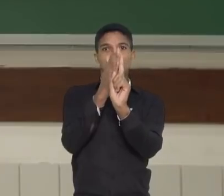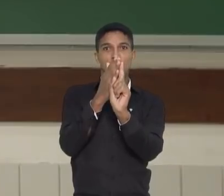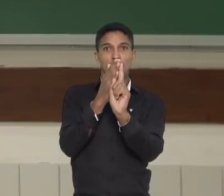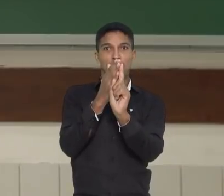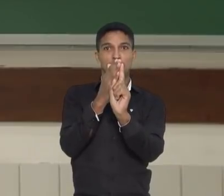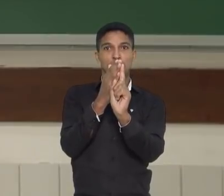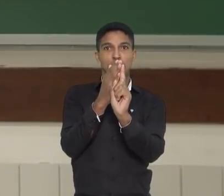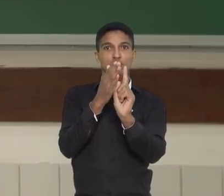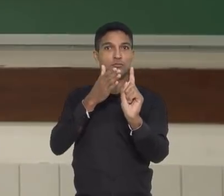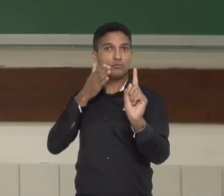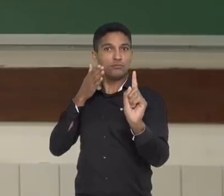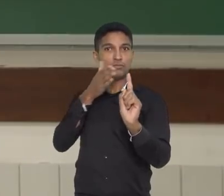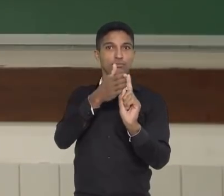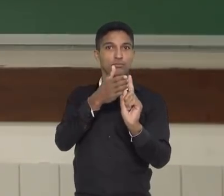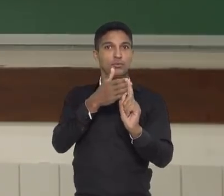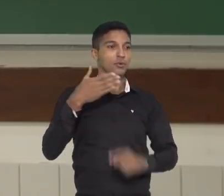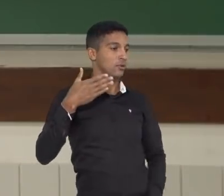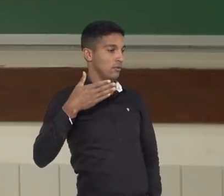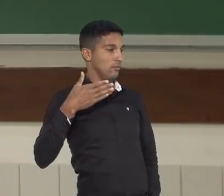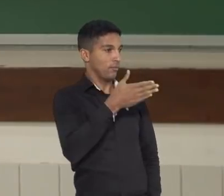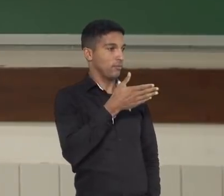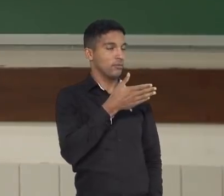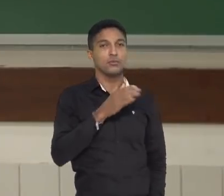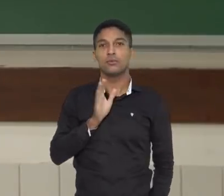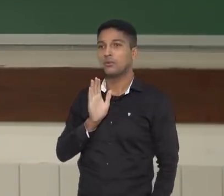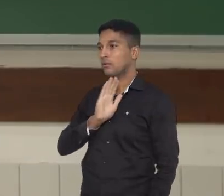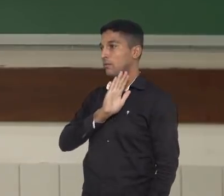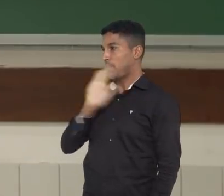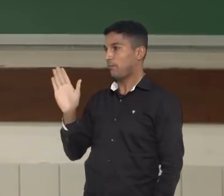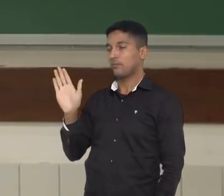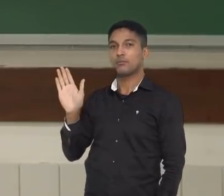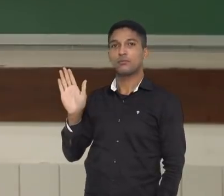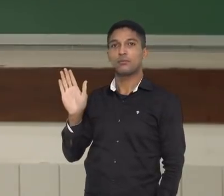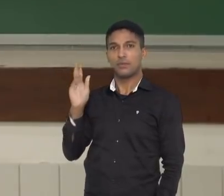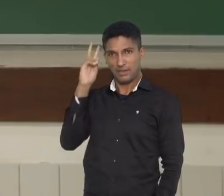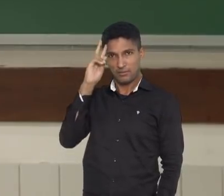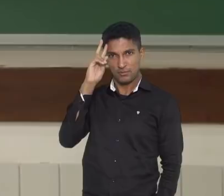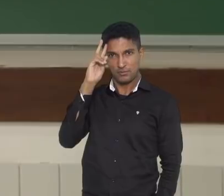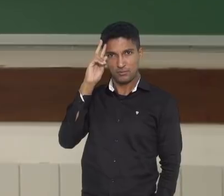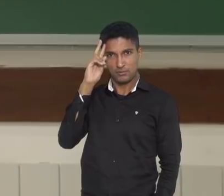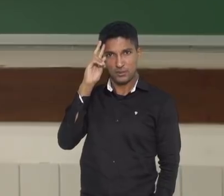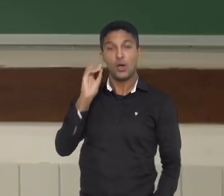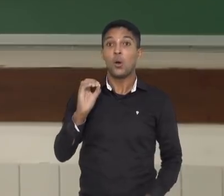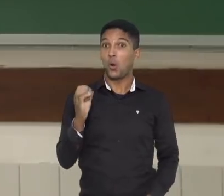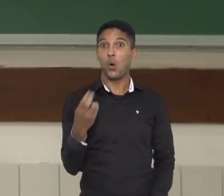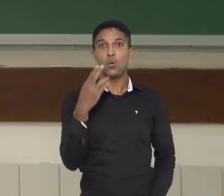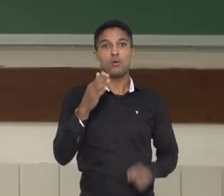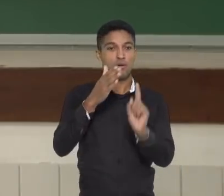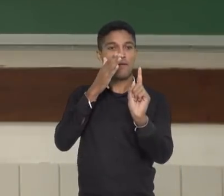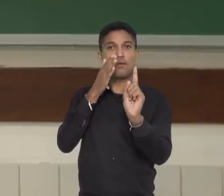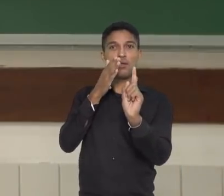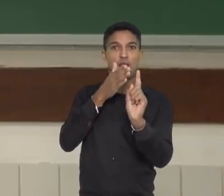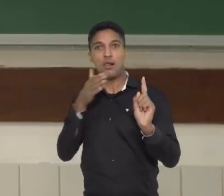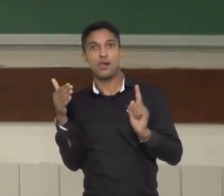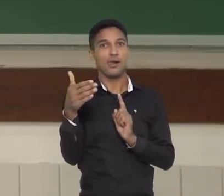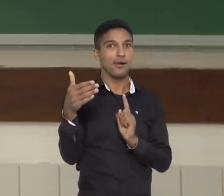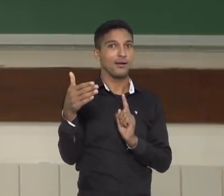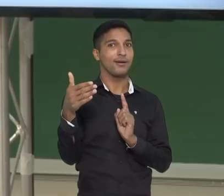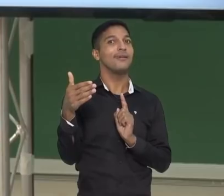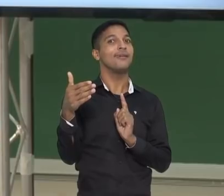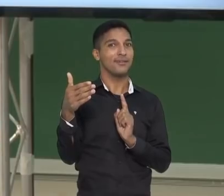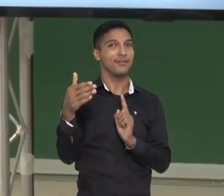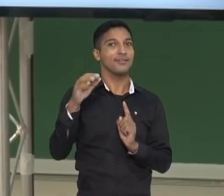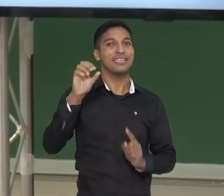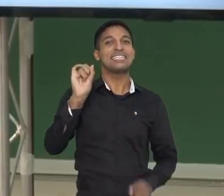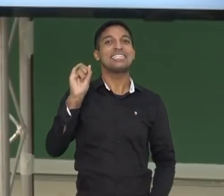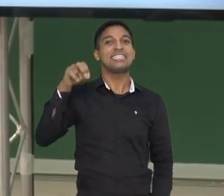indireto. Lembram? Discurso direto e o discurso indireto. E ainda tem um terceiro, mas